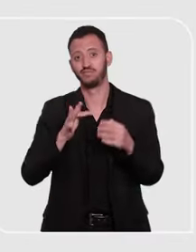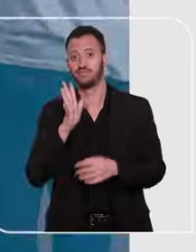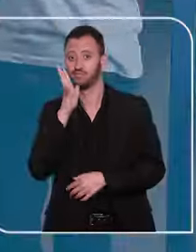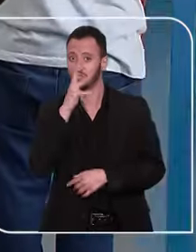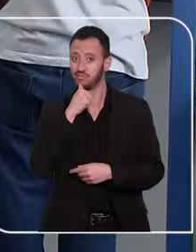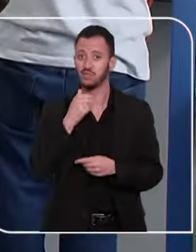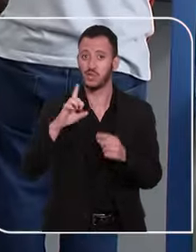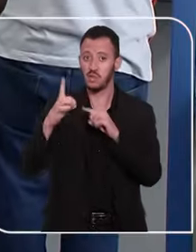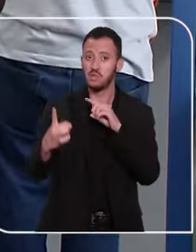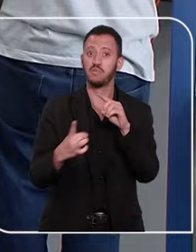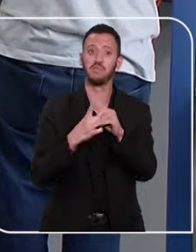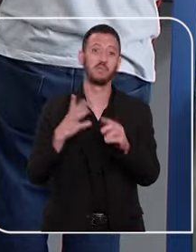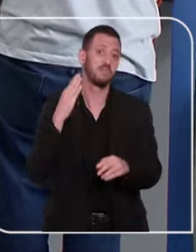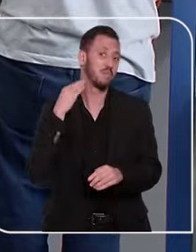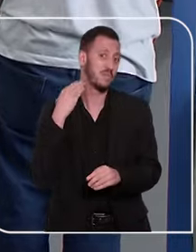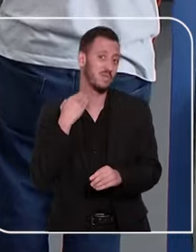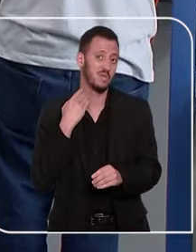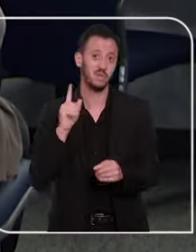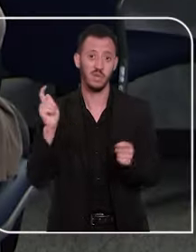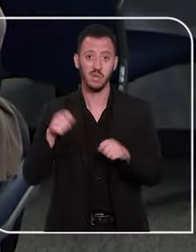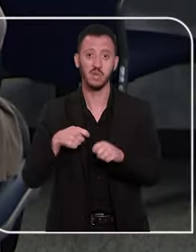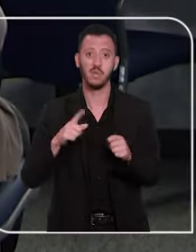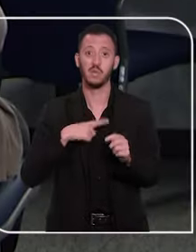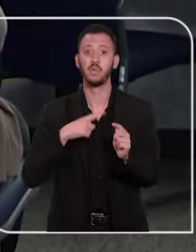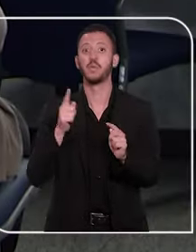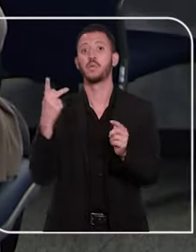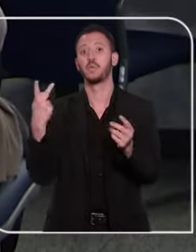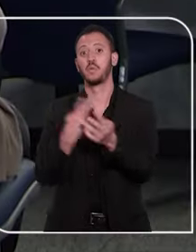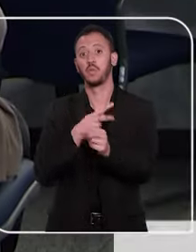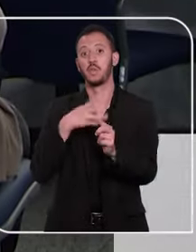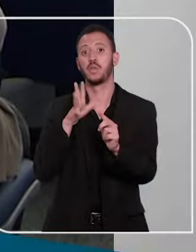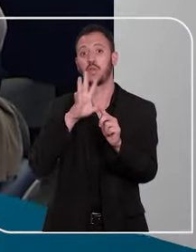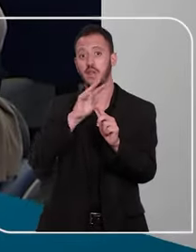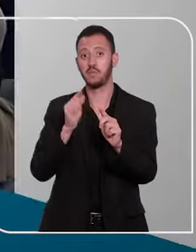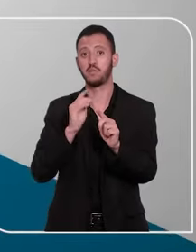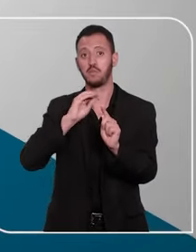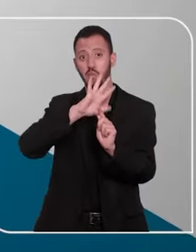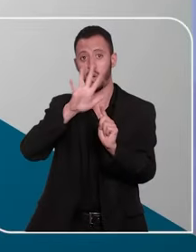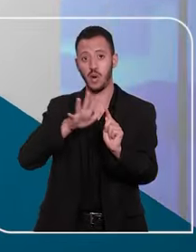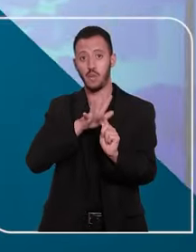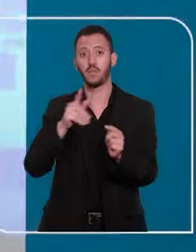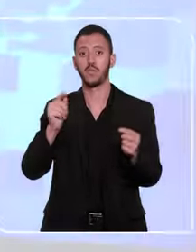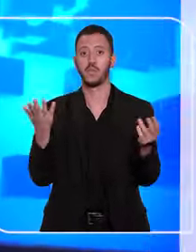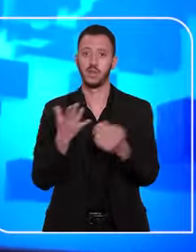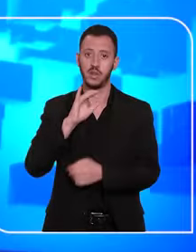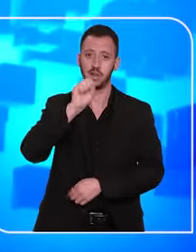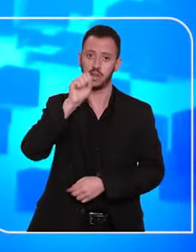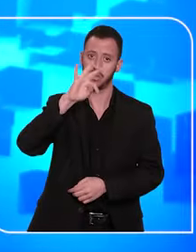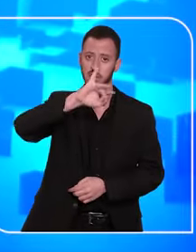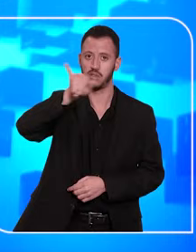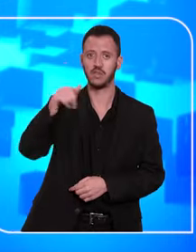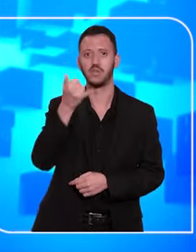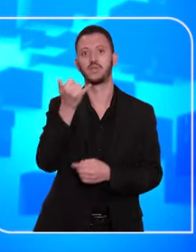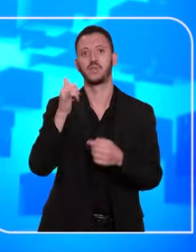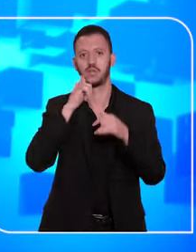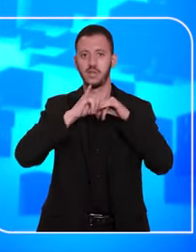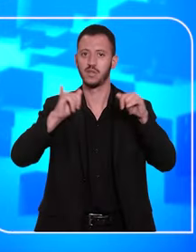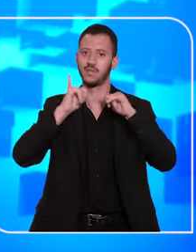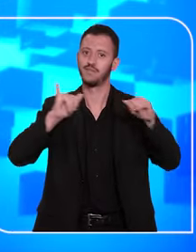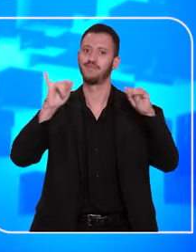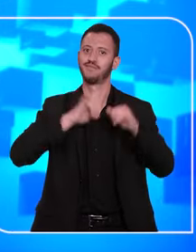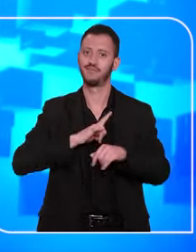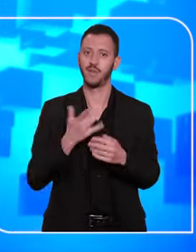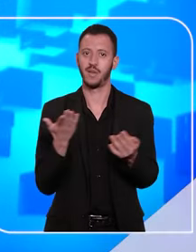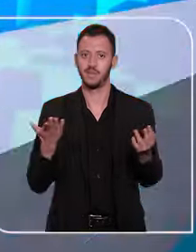mais simples demora no atendimento bancário não gera dano moral presumido o STJ notícias Está